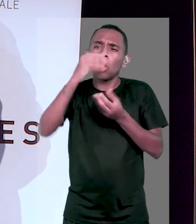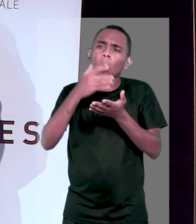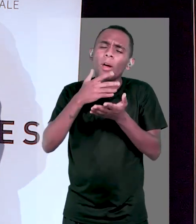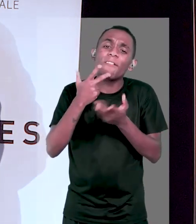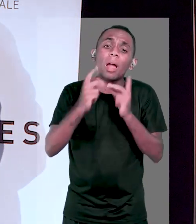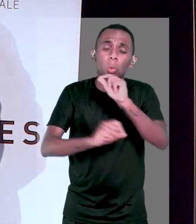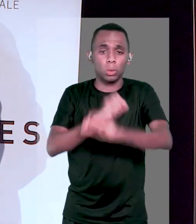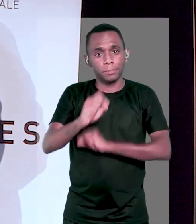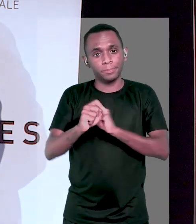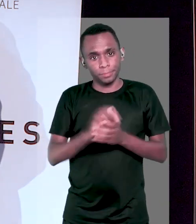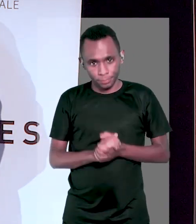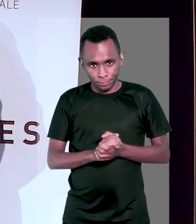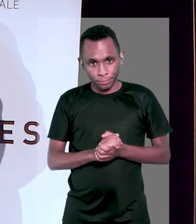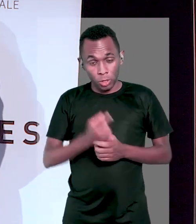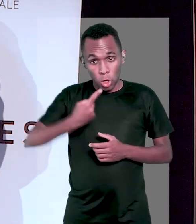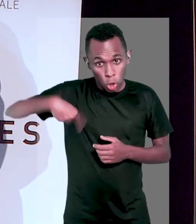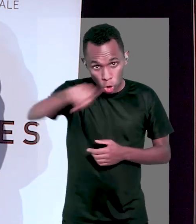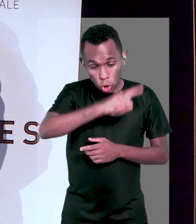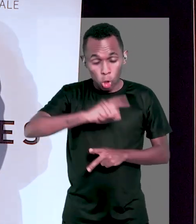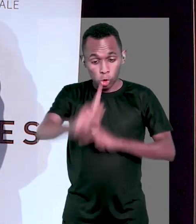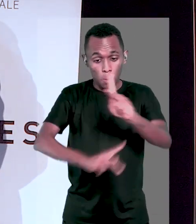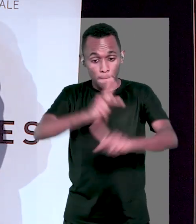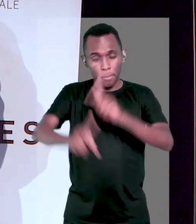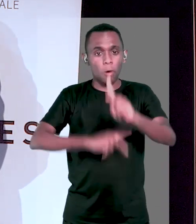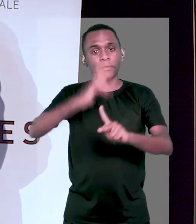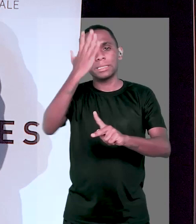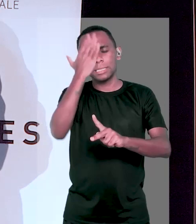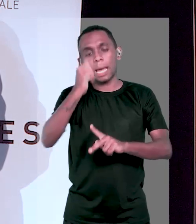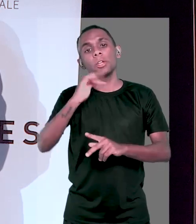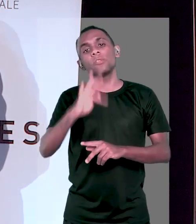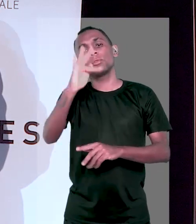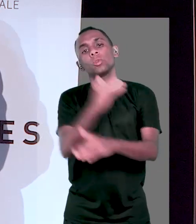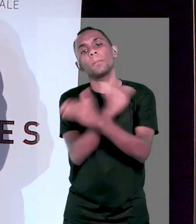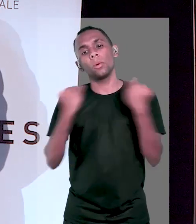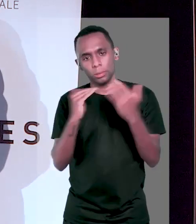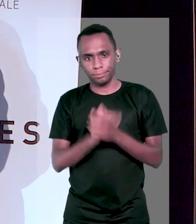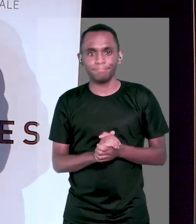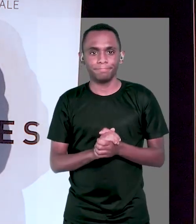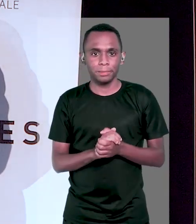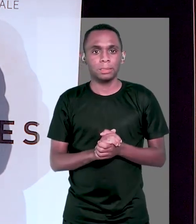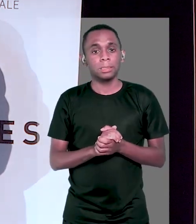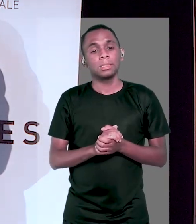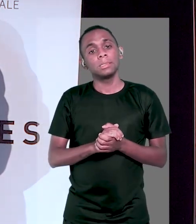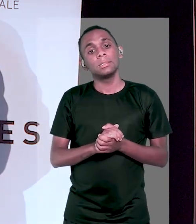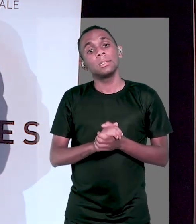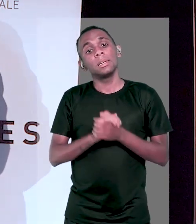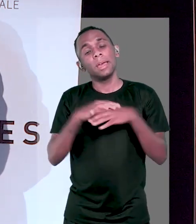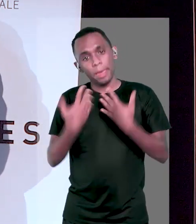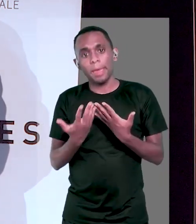espírito, mundo. Essa trilogia é indissociável. Então, quer dizer, é um problema que se põe.